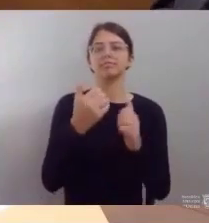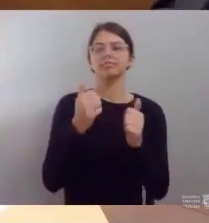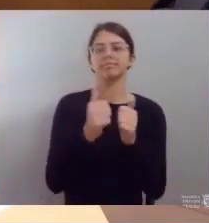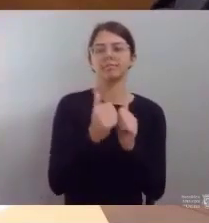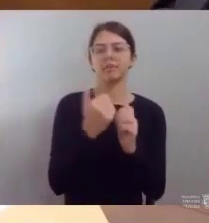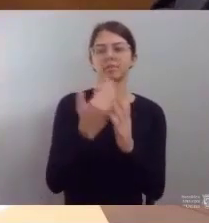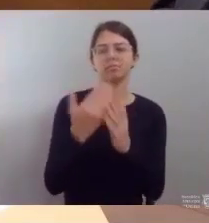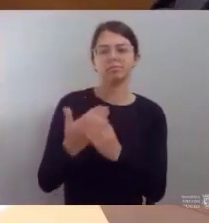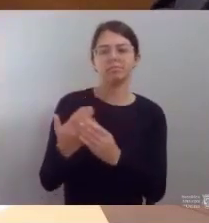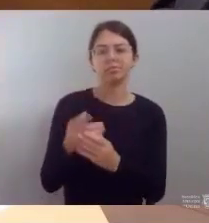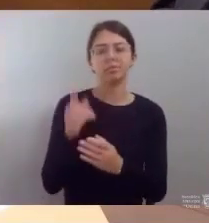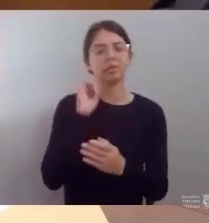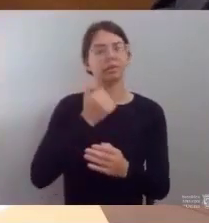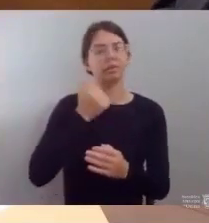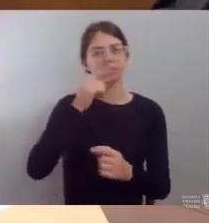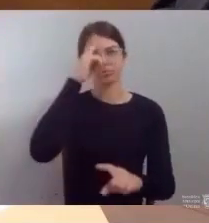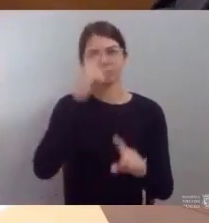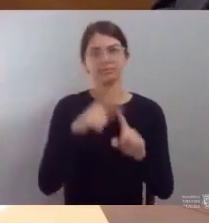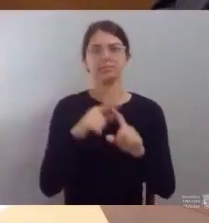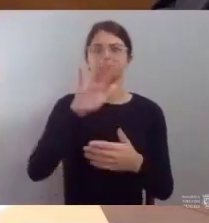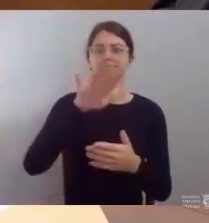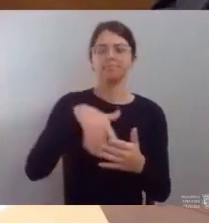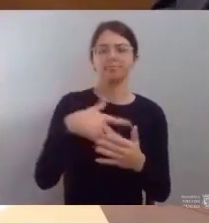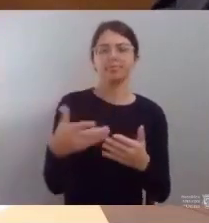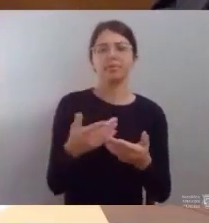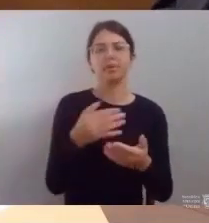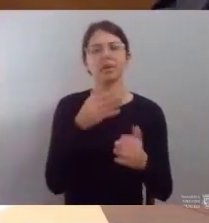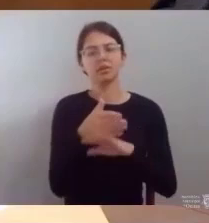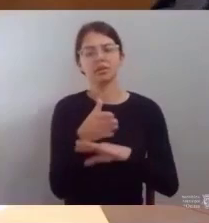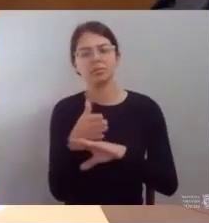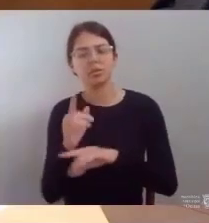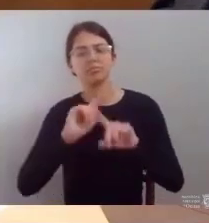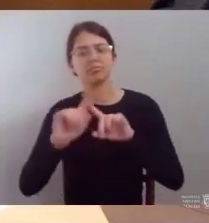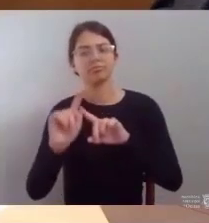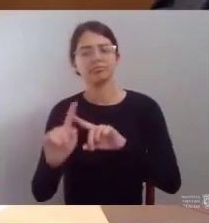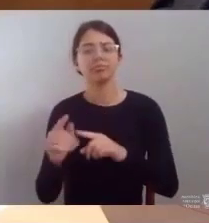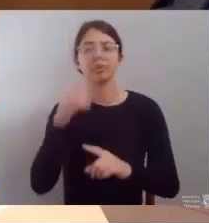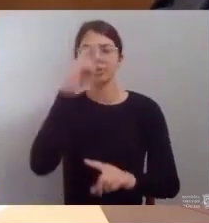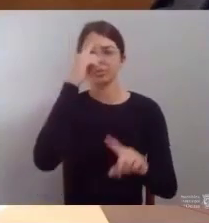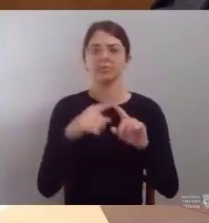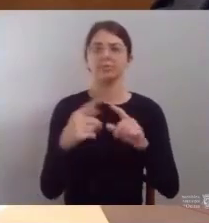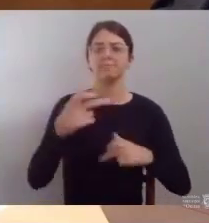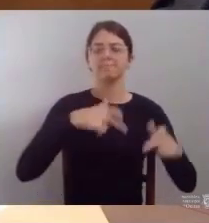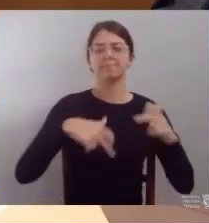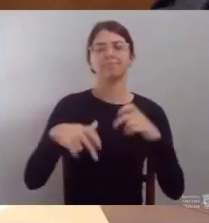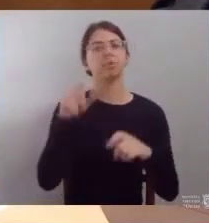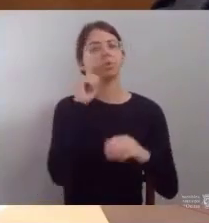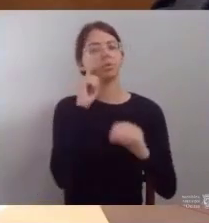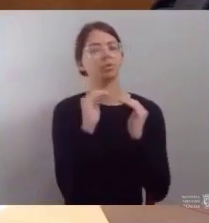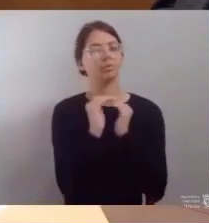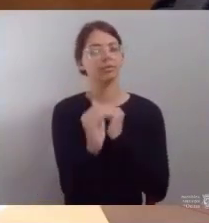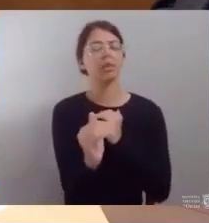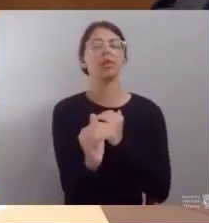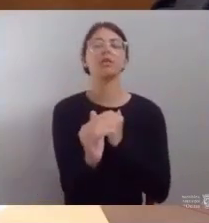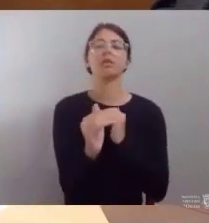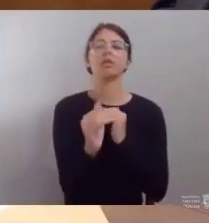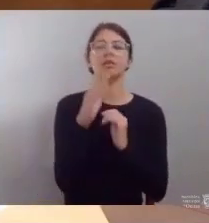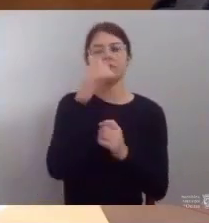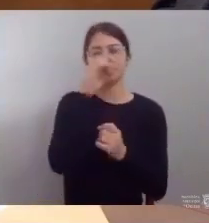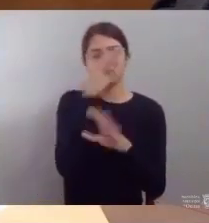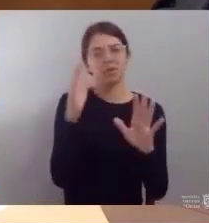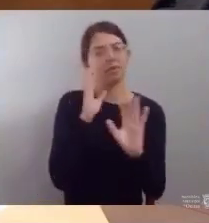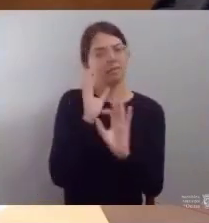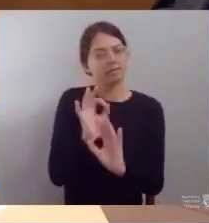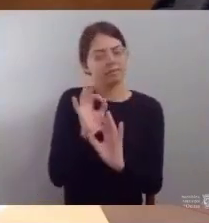território e planeamento das acessibilidades, como garante uma mobilidade urbana sustentável e mais amiga do ambiente, mas também